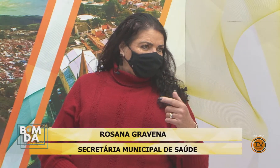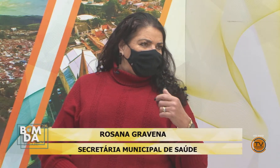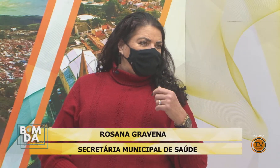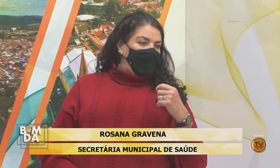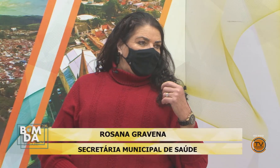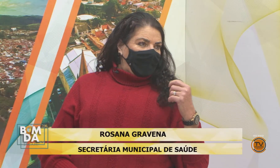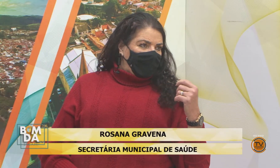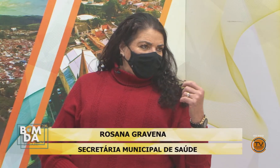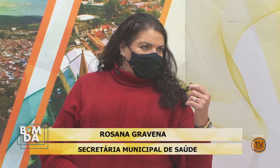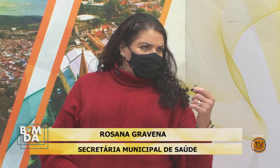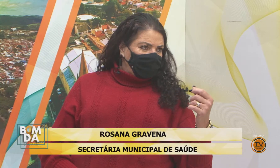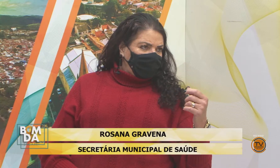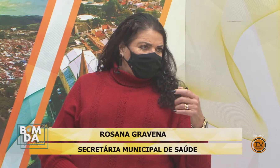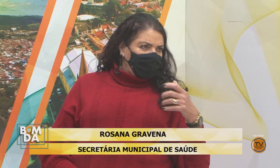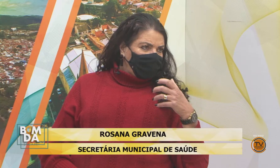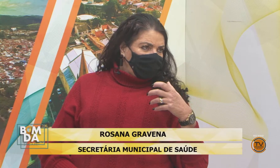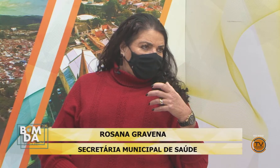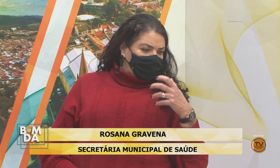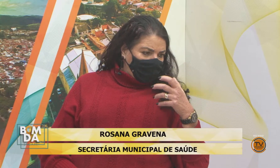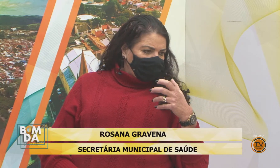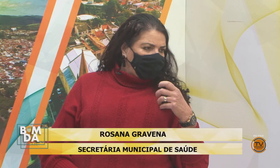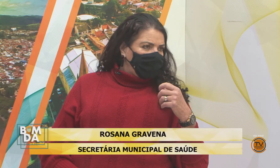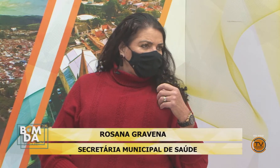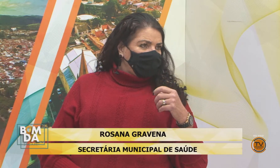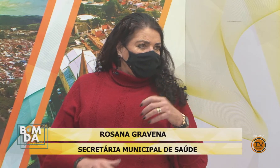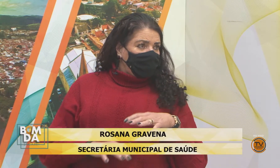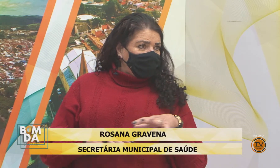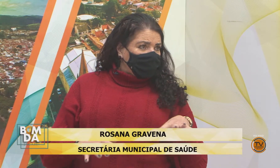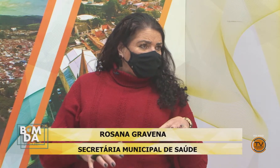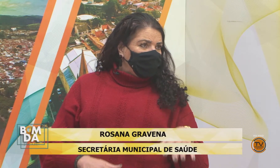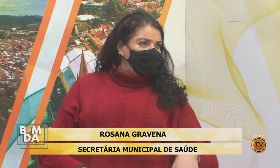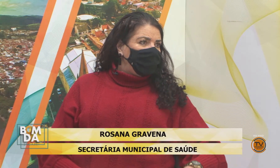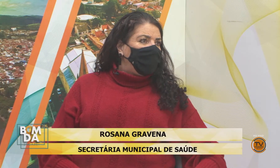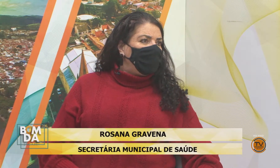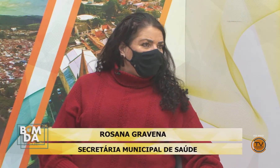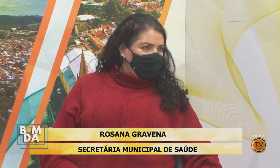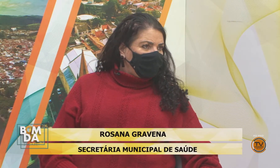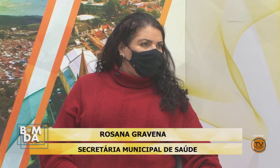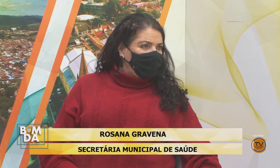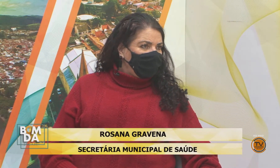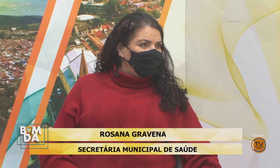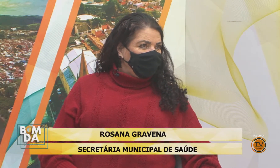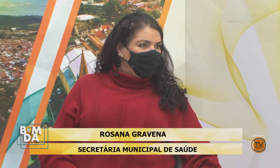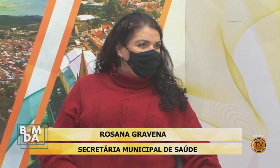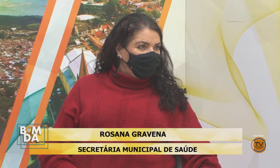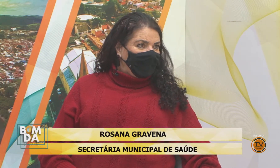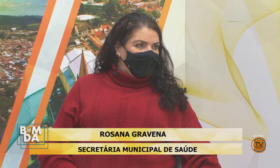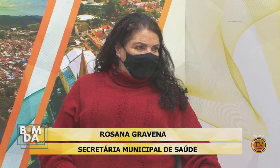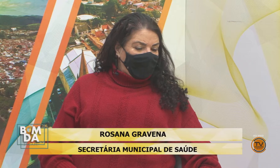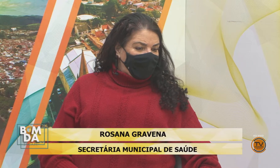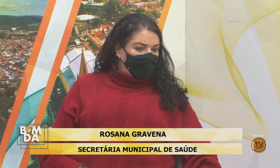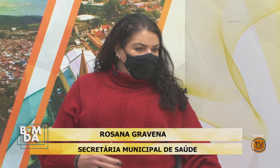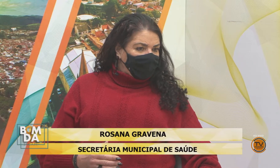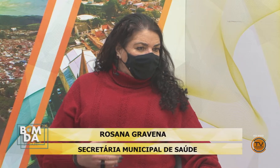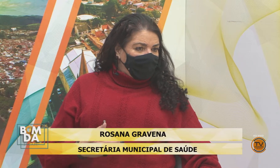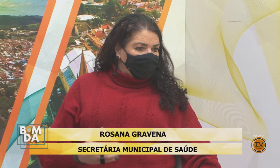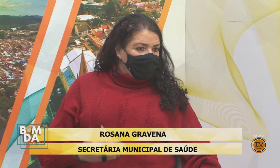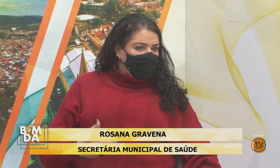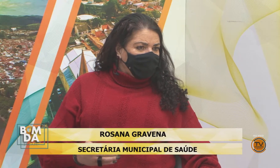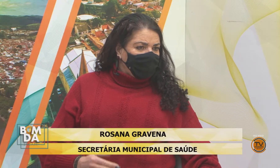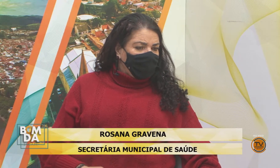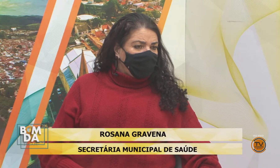tratamento de canal, mutirões de próteses. Nós vamos praticamente zerar próteses esse ano, né? Então, é uma coisa